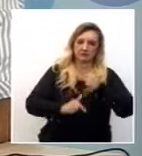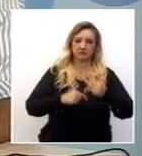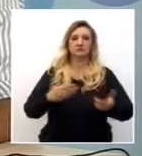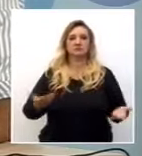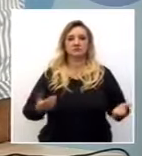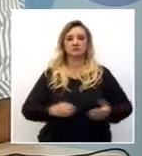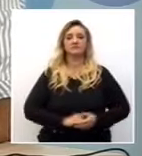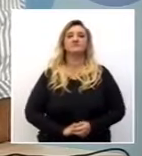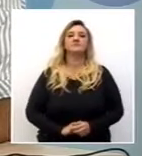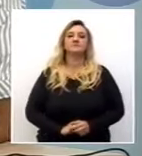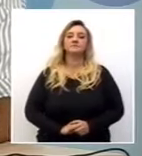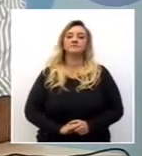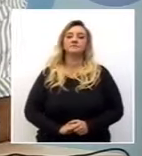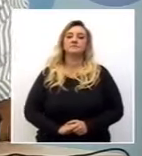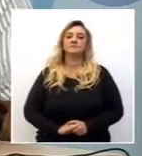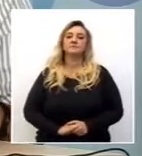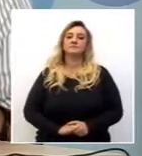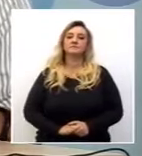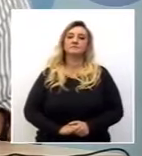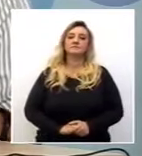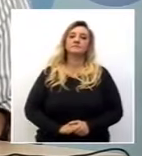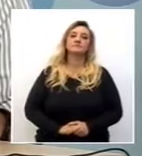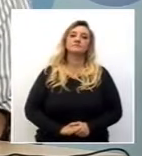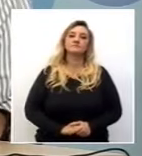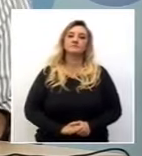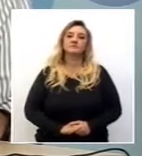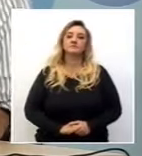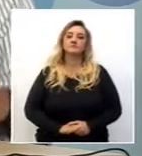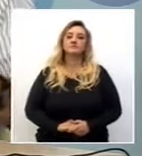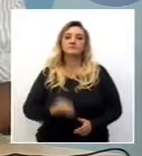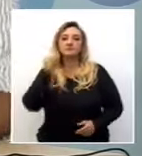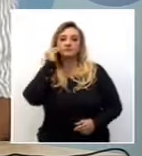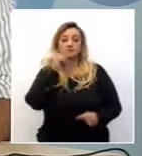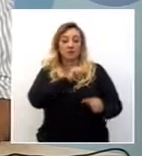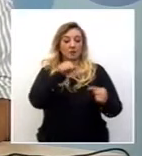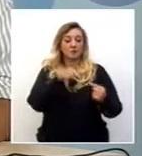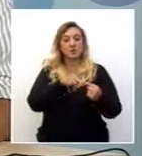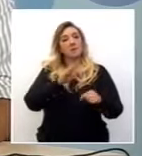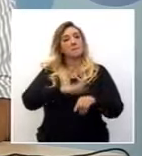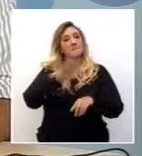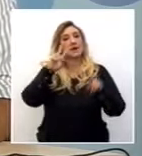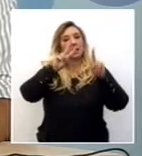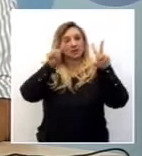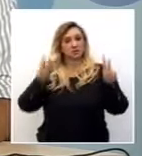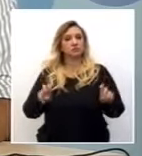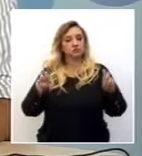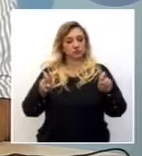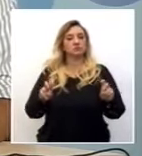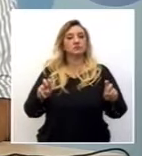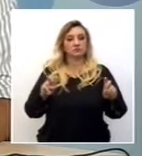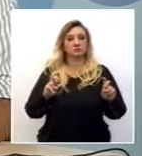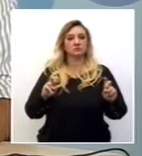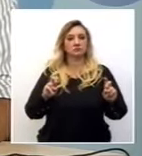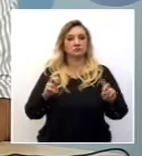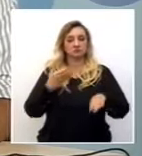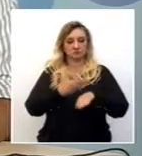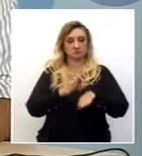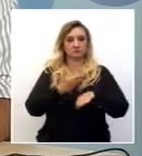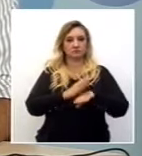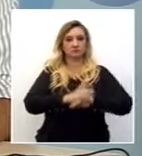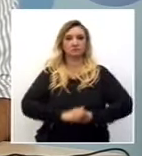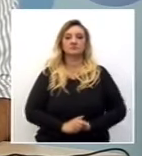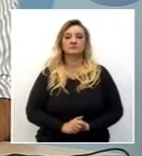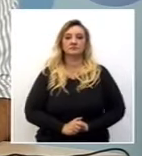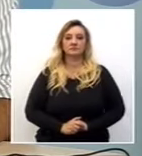né? Então, procurar ser mais objetivo nessa questão das